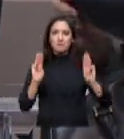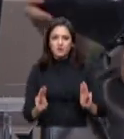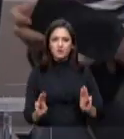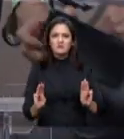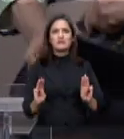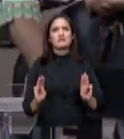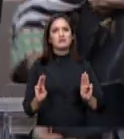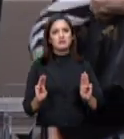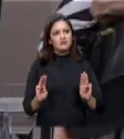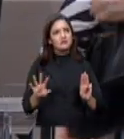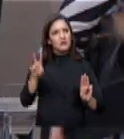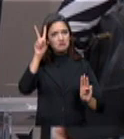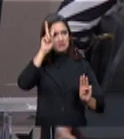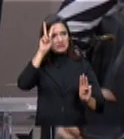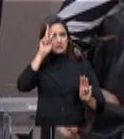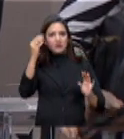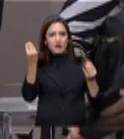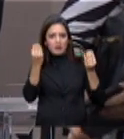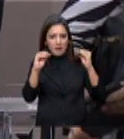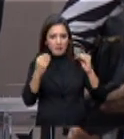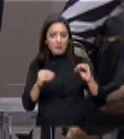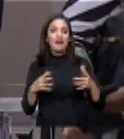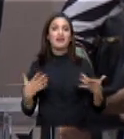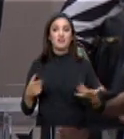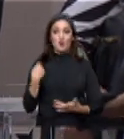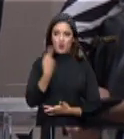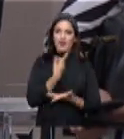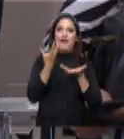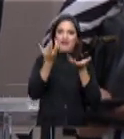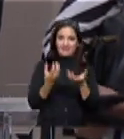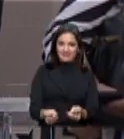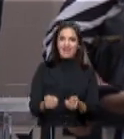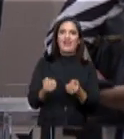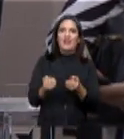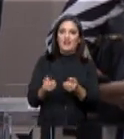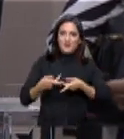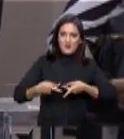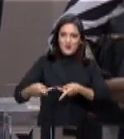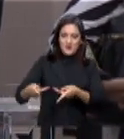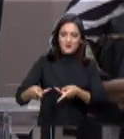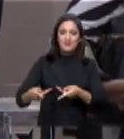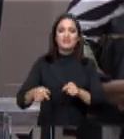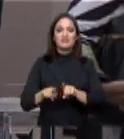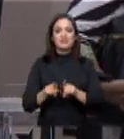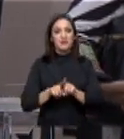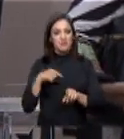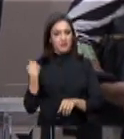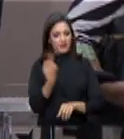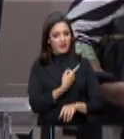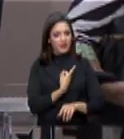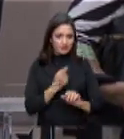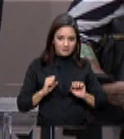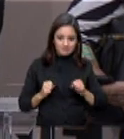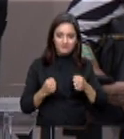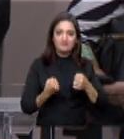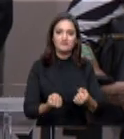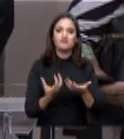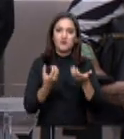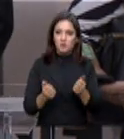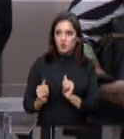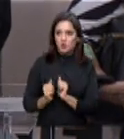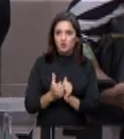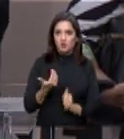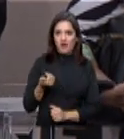à altura. Então, de pronto, aceitamos o desafio, nos colocamos adiante para, junto com a